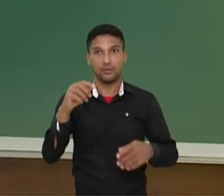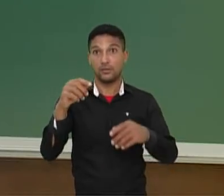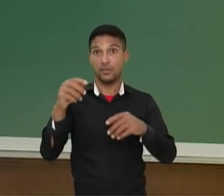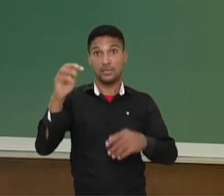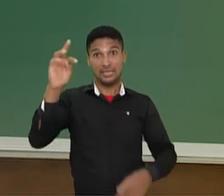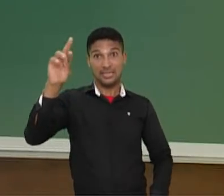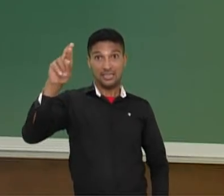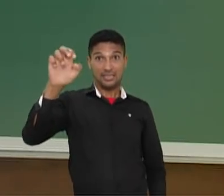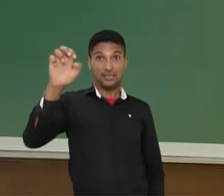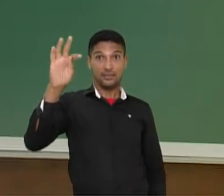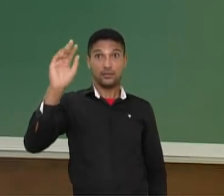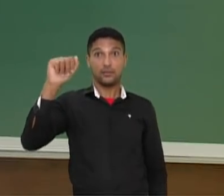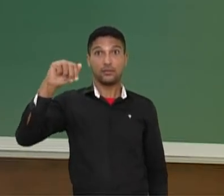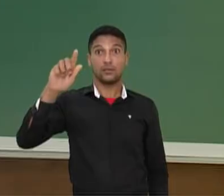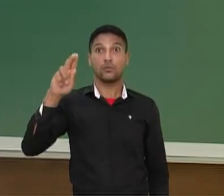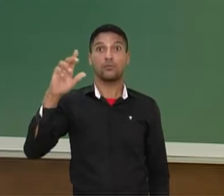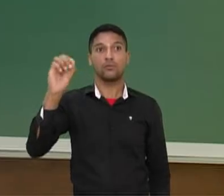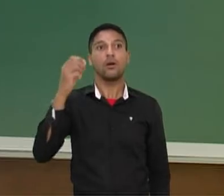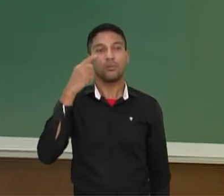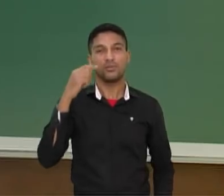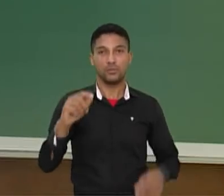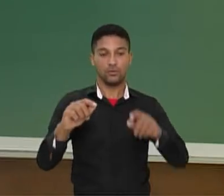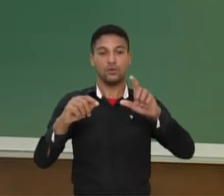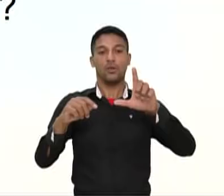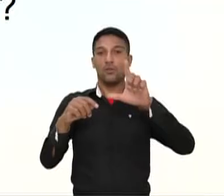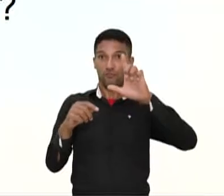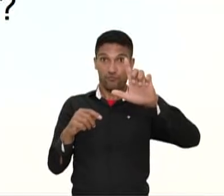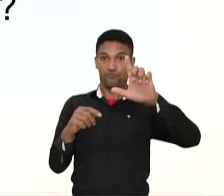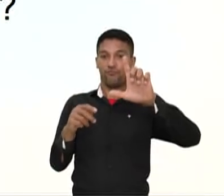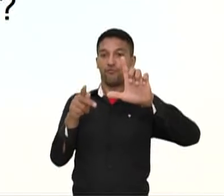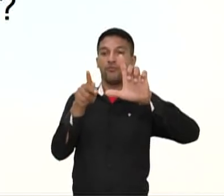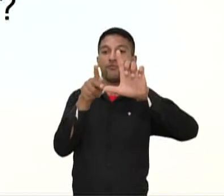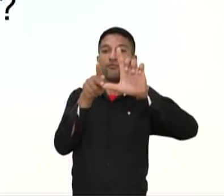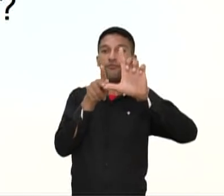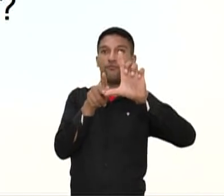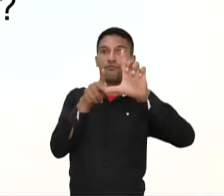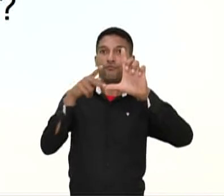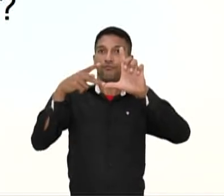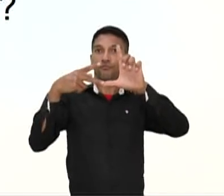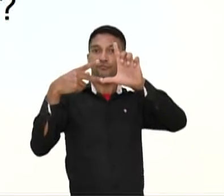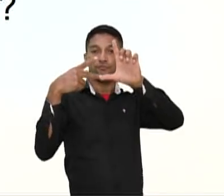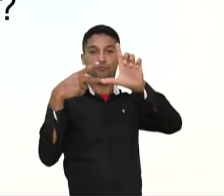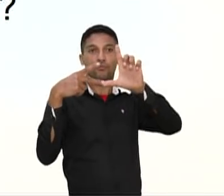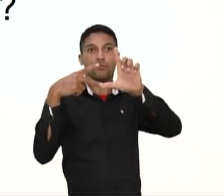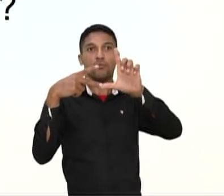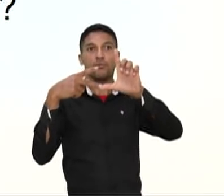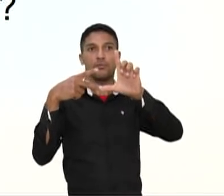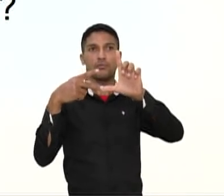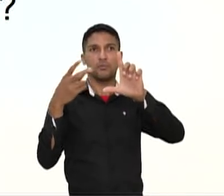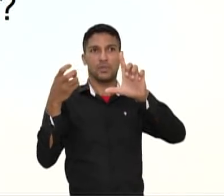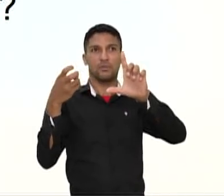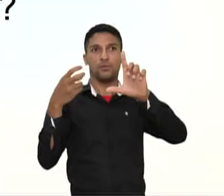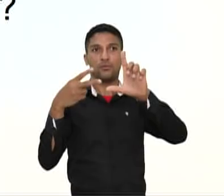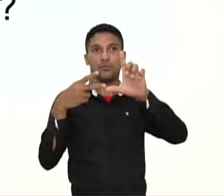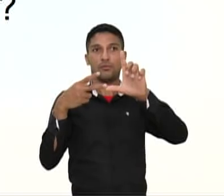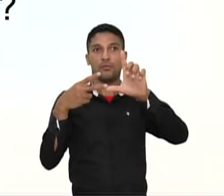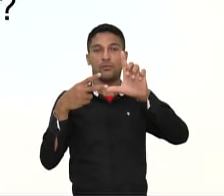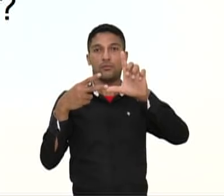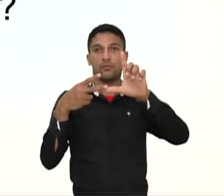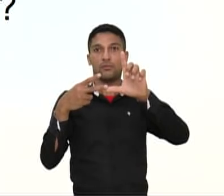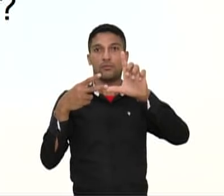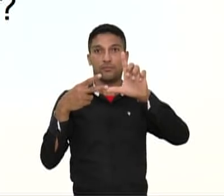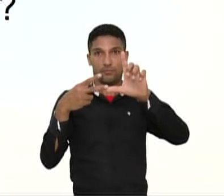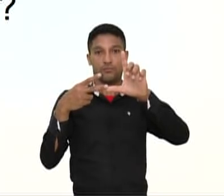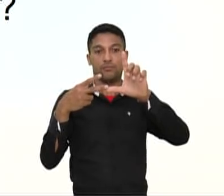2 ângulos retos, tá bom? Então a figura é essa. E ele deu todas as medidinhas aqui, ó, tudo certinho. E ele